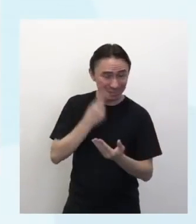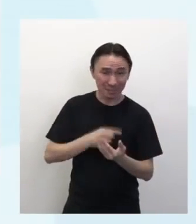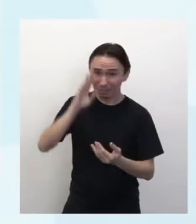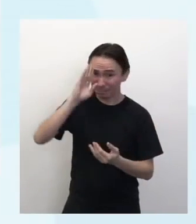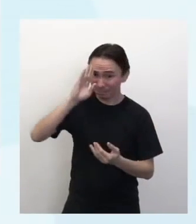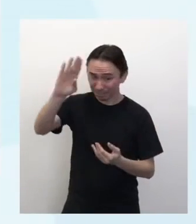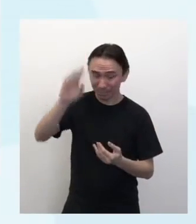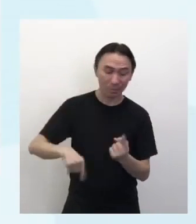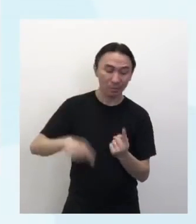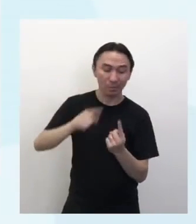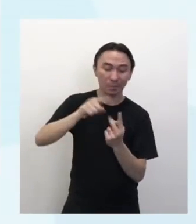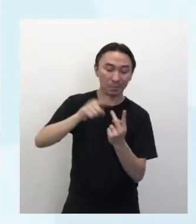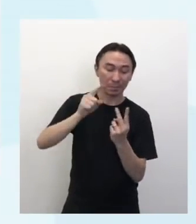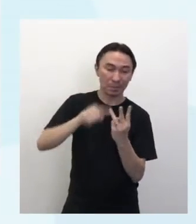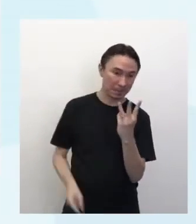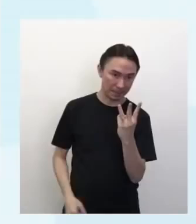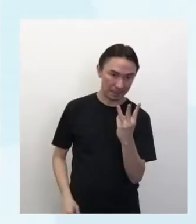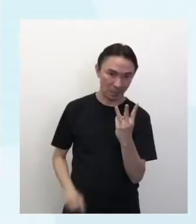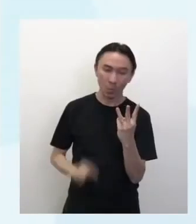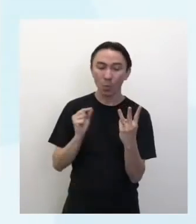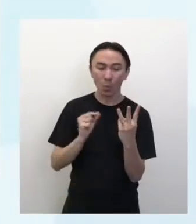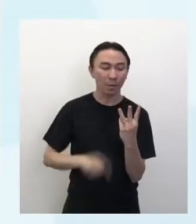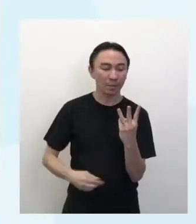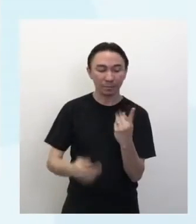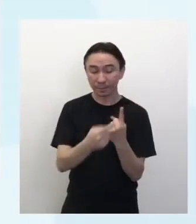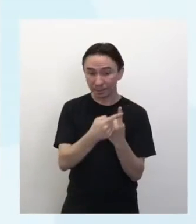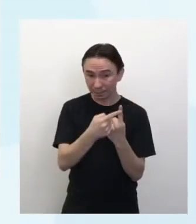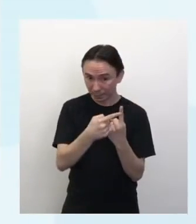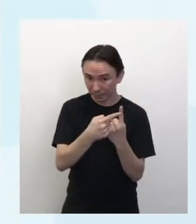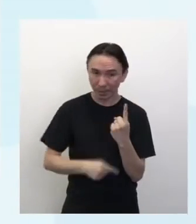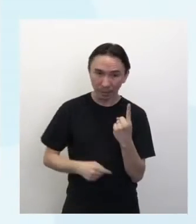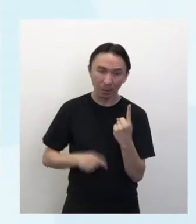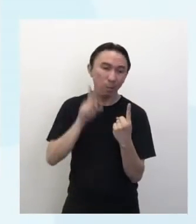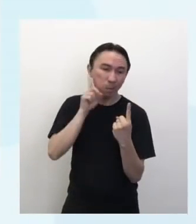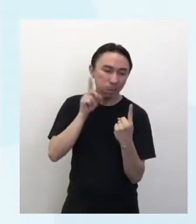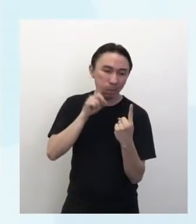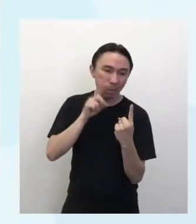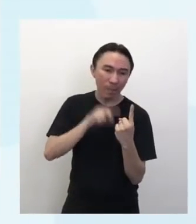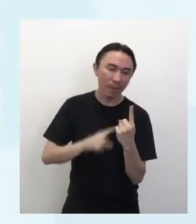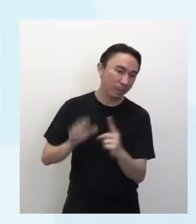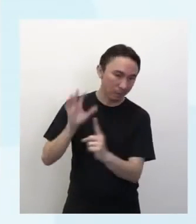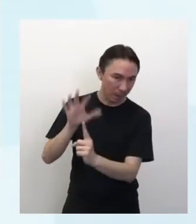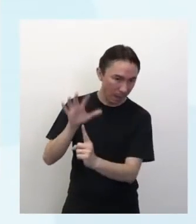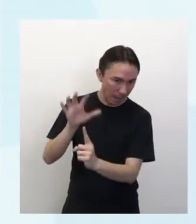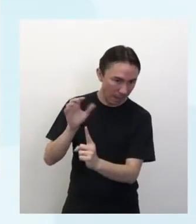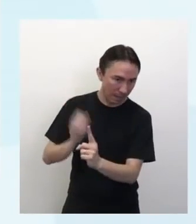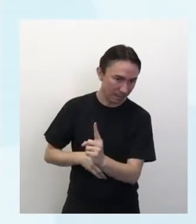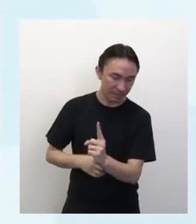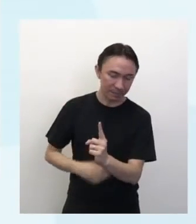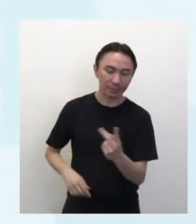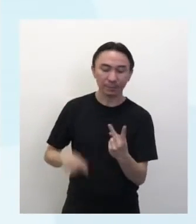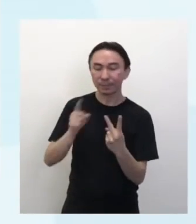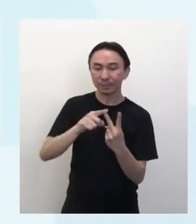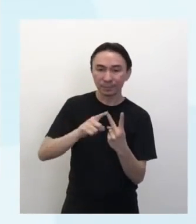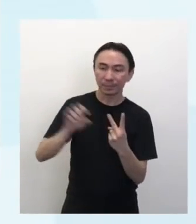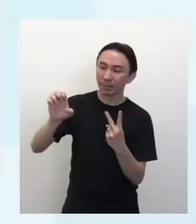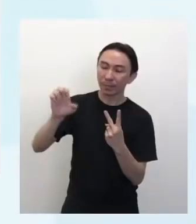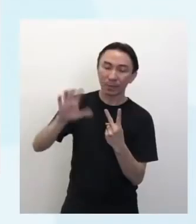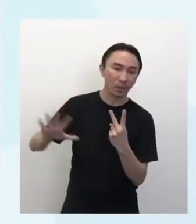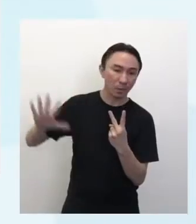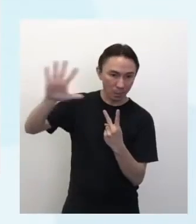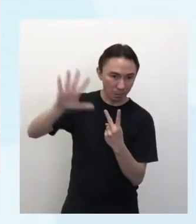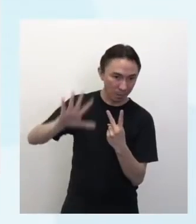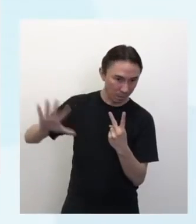principais personagens, que é a influência dos Estados Unidos na América, a União Europeia, né, influenciando aí a Europa e